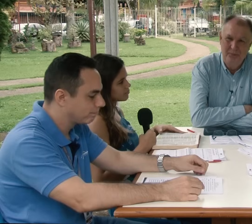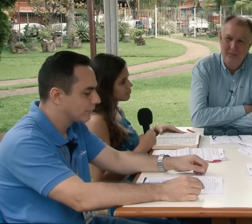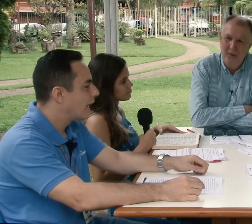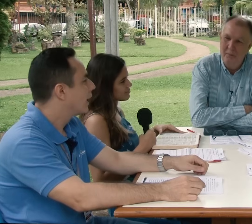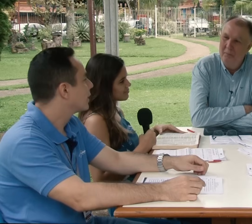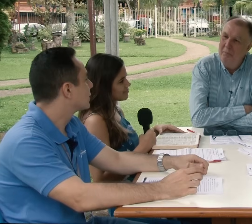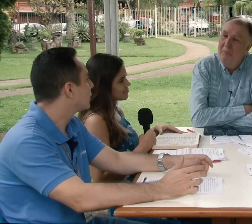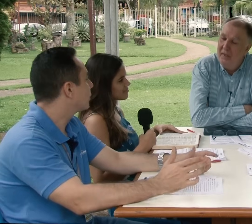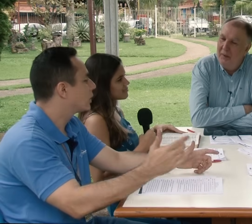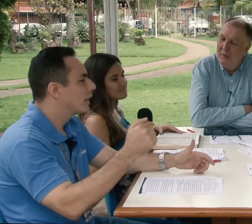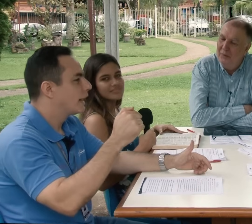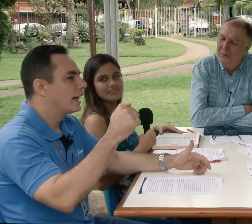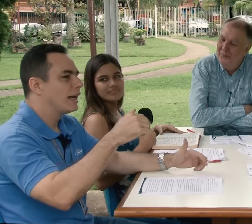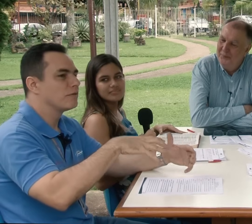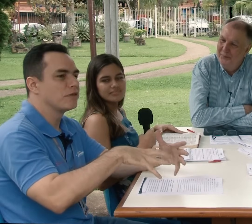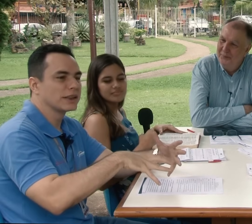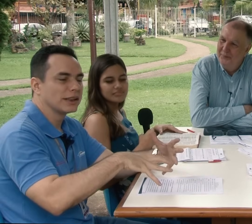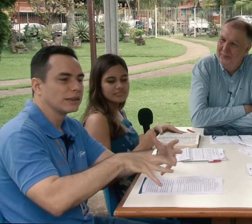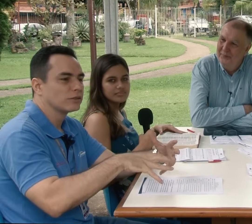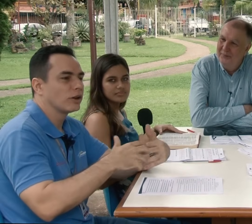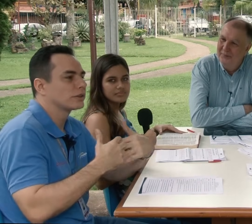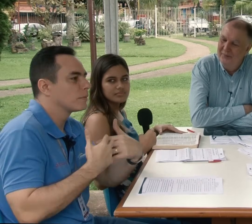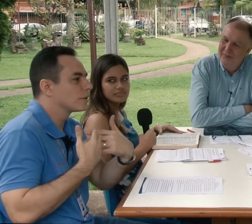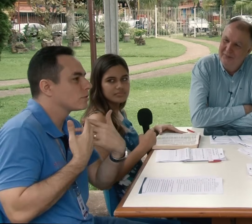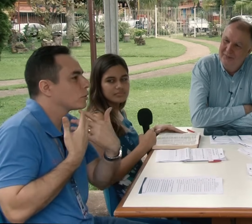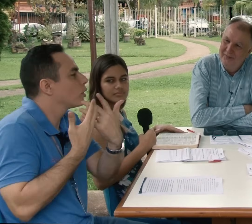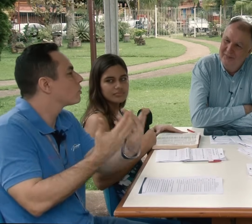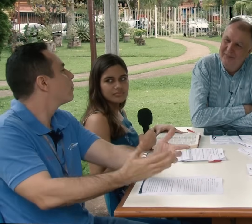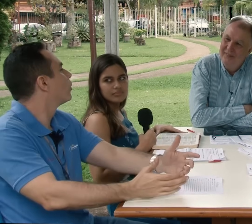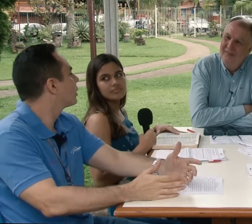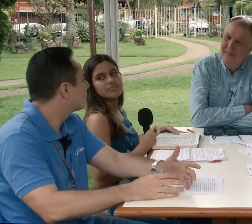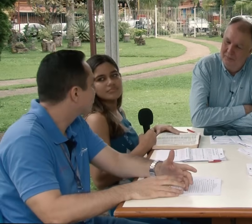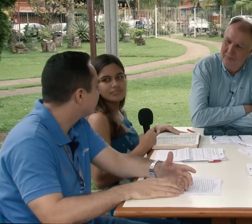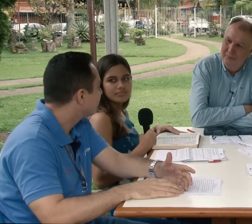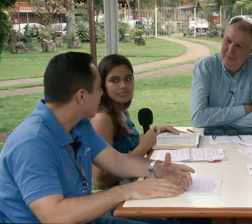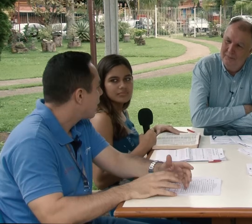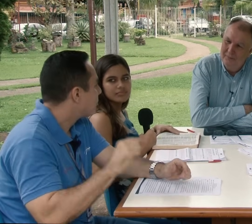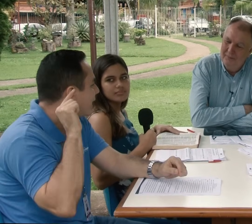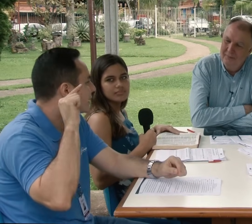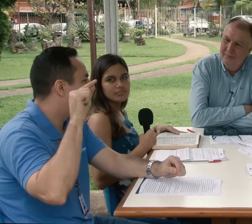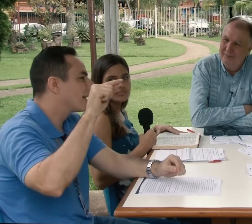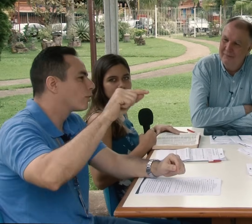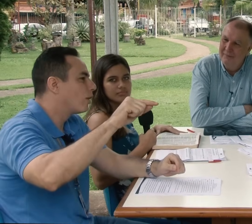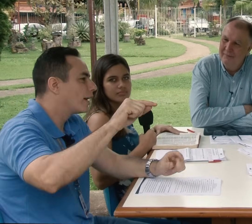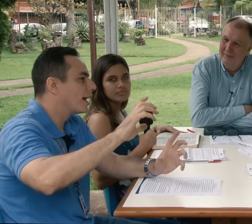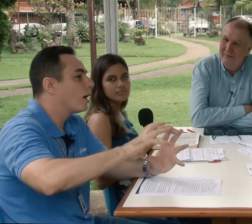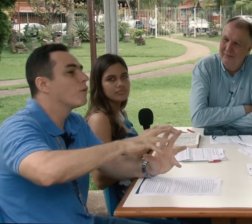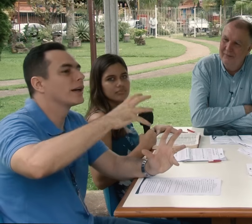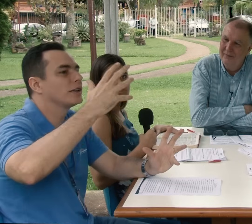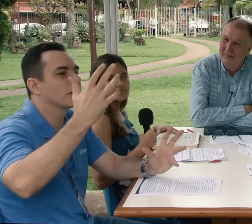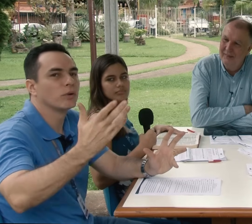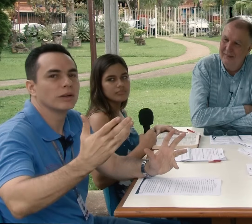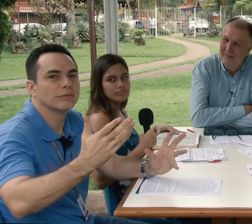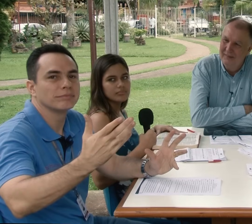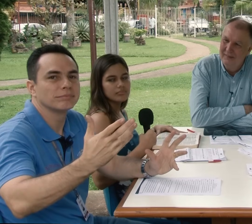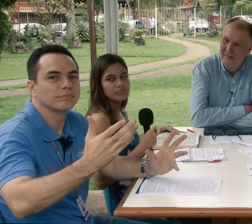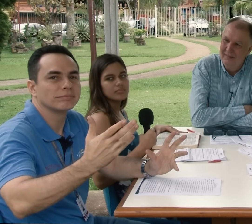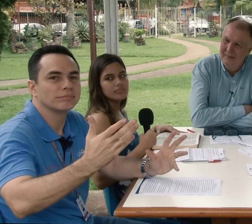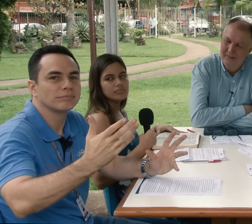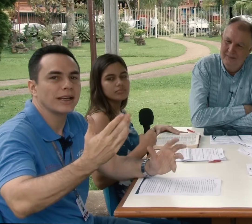no papelzinho. Exatamente. Em vida, nós damos ao Senhor o nosso amor. Uhum. Mas lá na glória é o grande